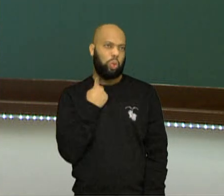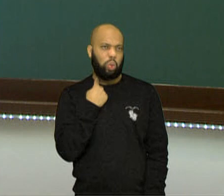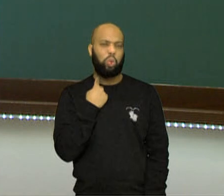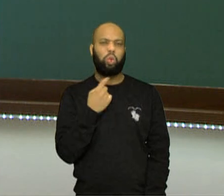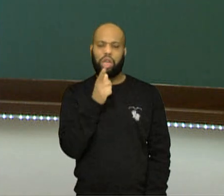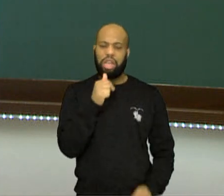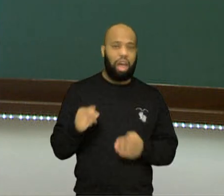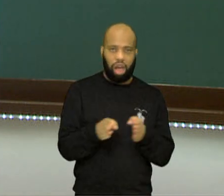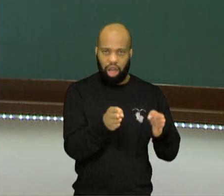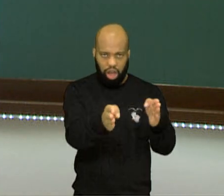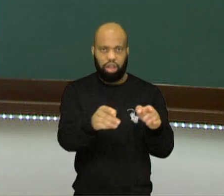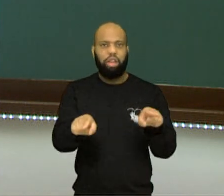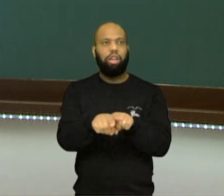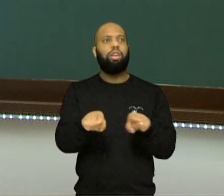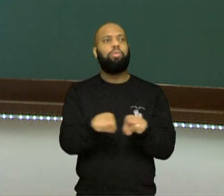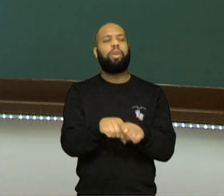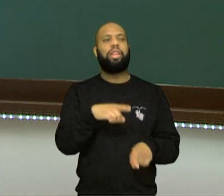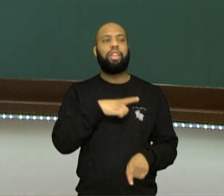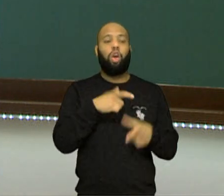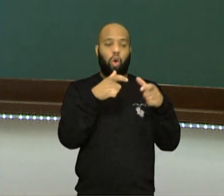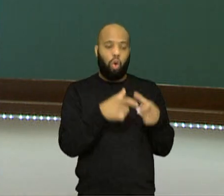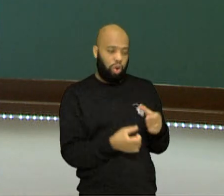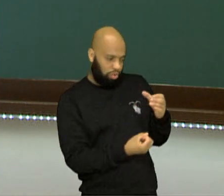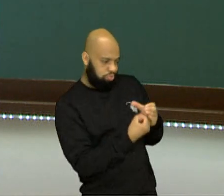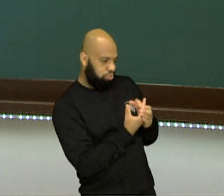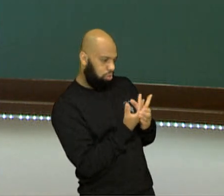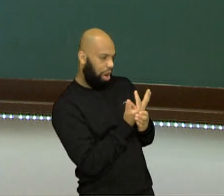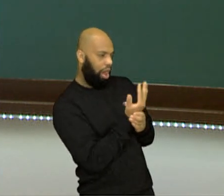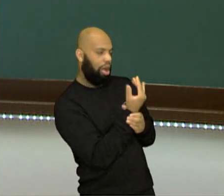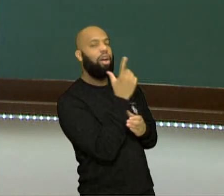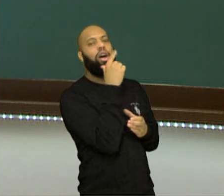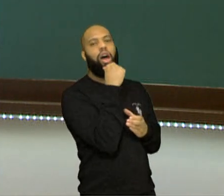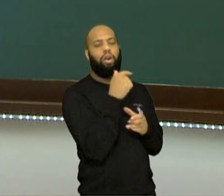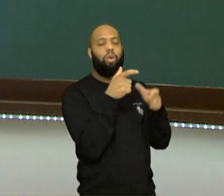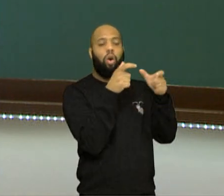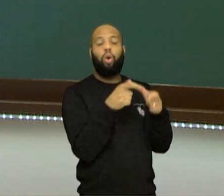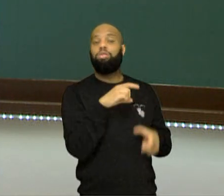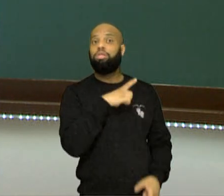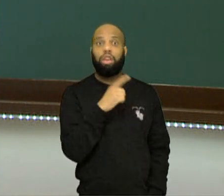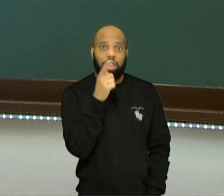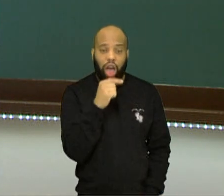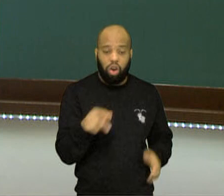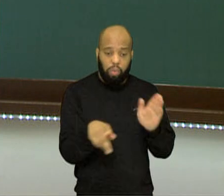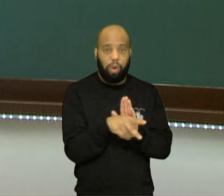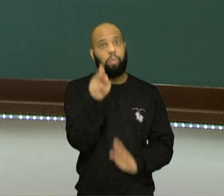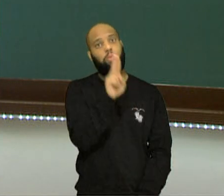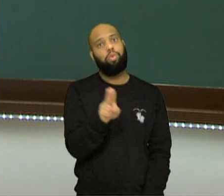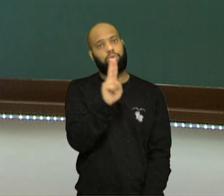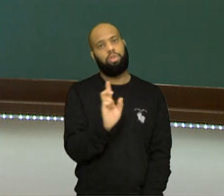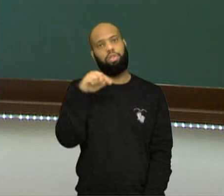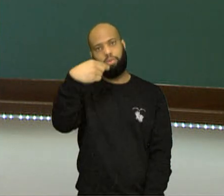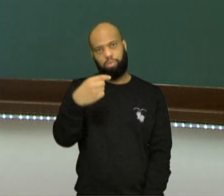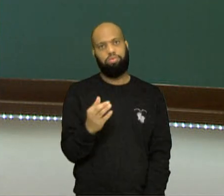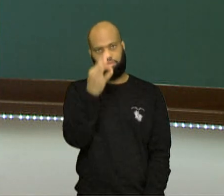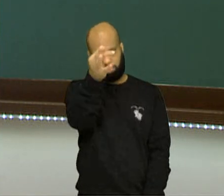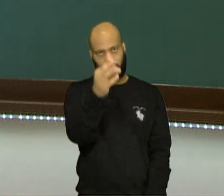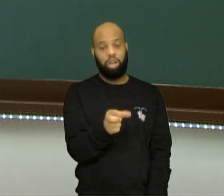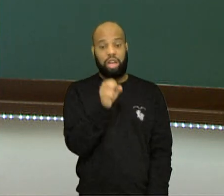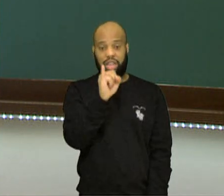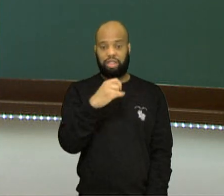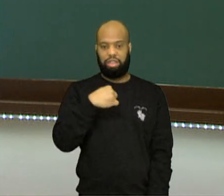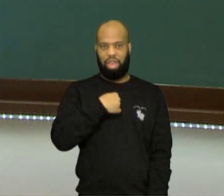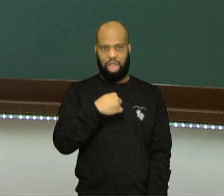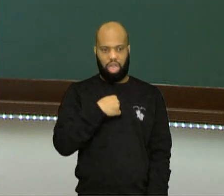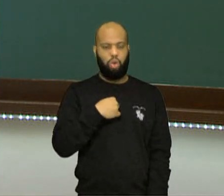córregos, rios e nascentes. Esses locais é de onde vem a água para o consumo da população. Então, se eu tenho